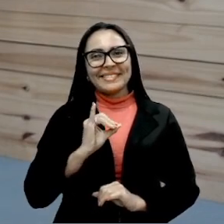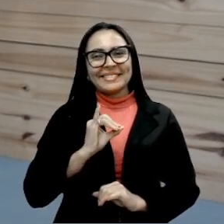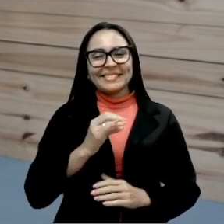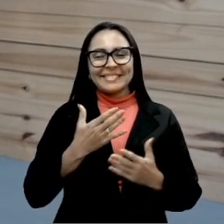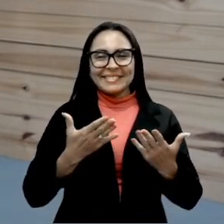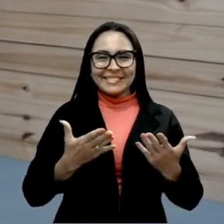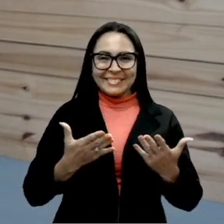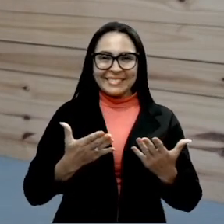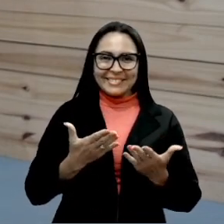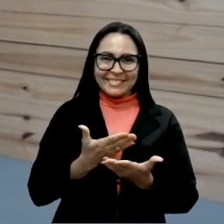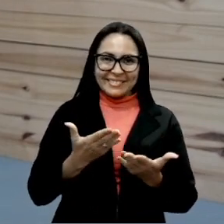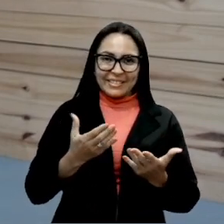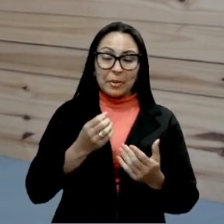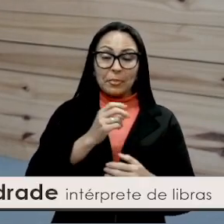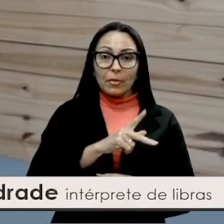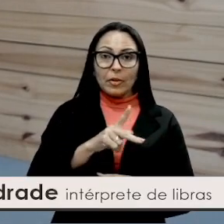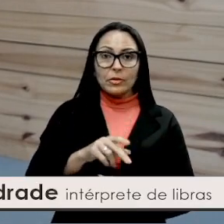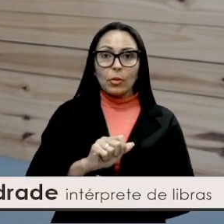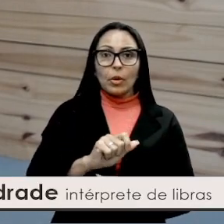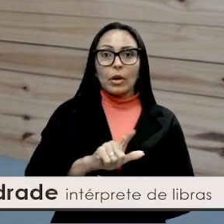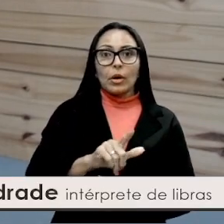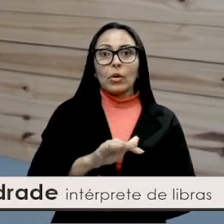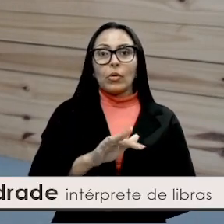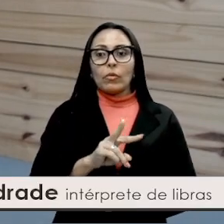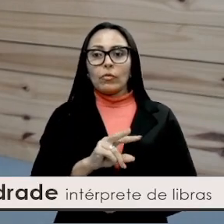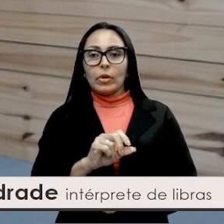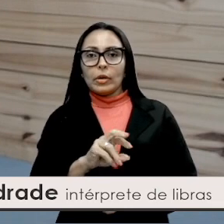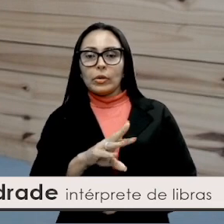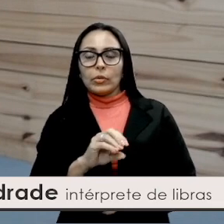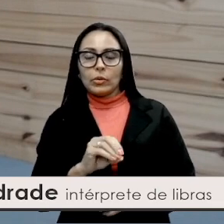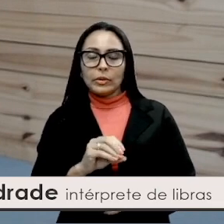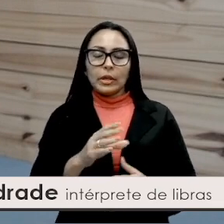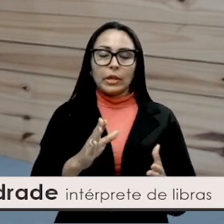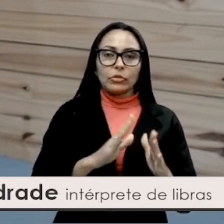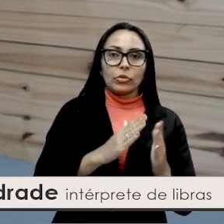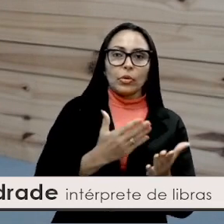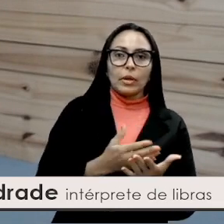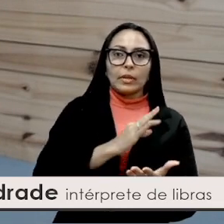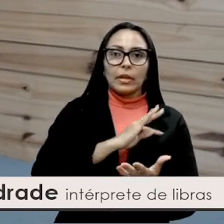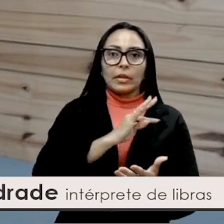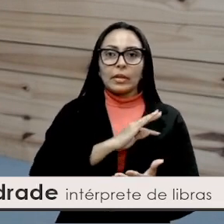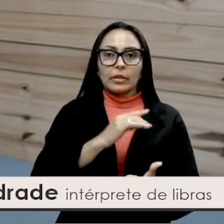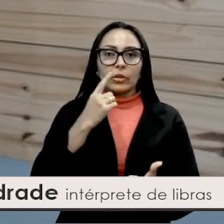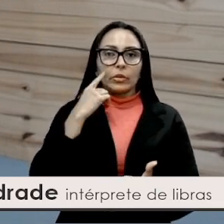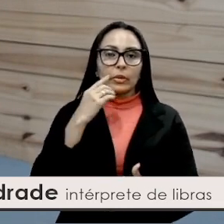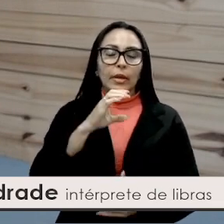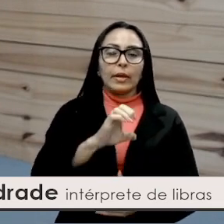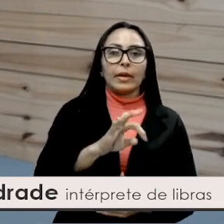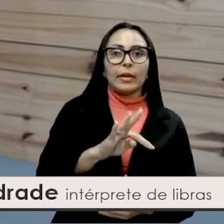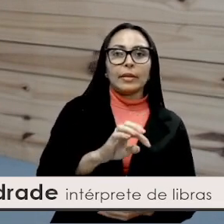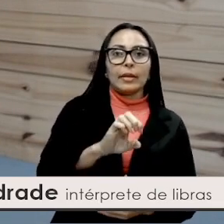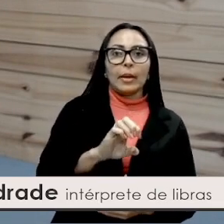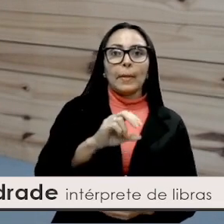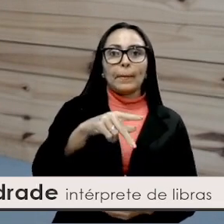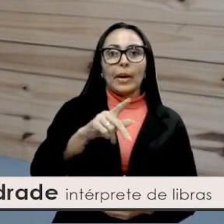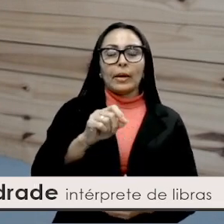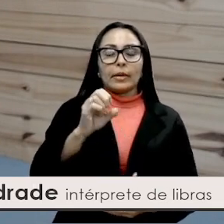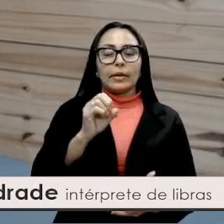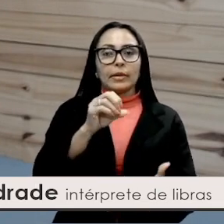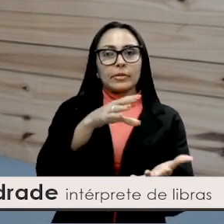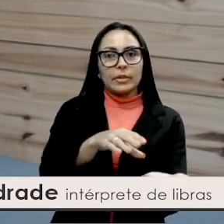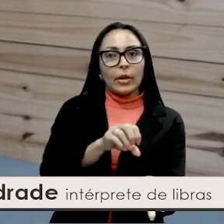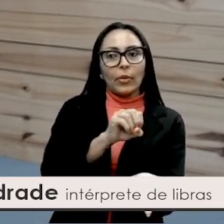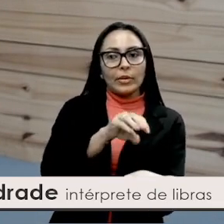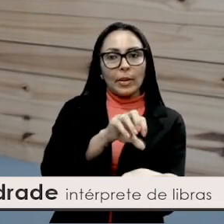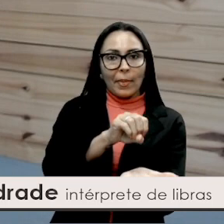Olá, cursista! Sou o professor Álvaro Nunes, da Escola Técnica Estadual Professor Antônio Carlos Gomes da Costa, do